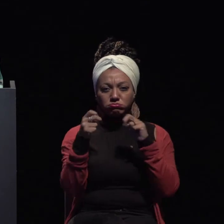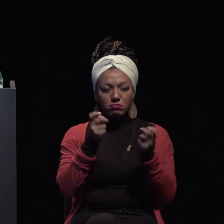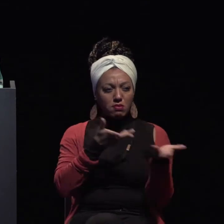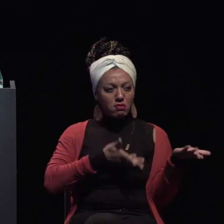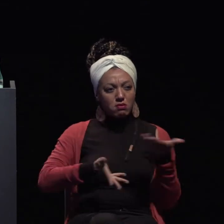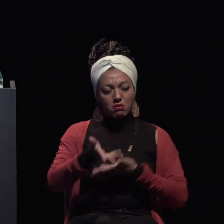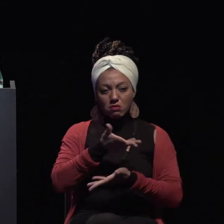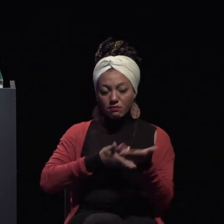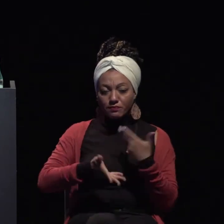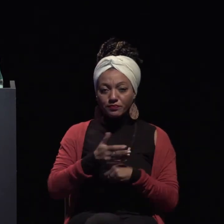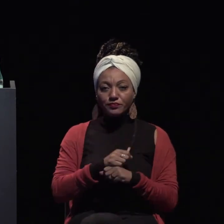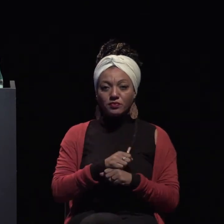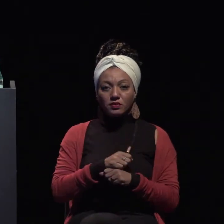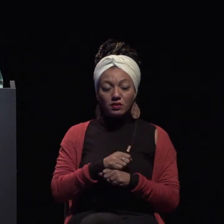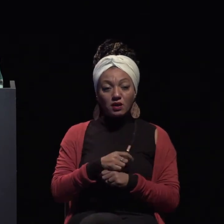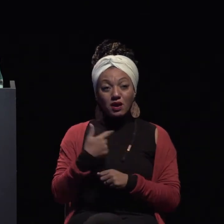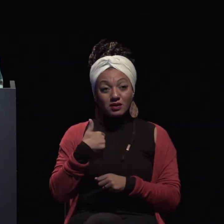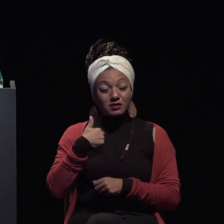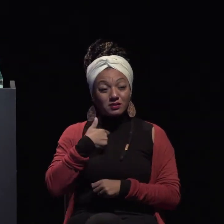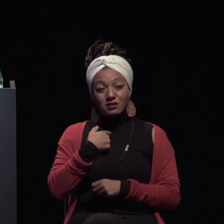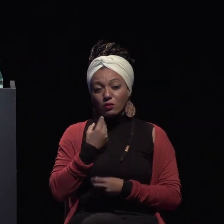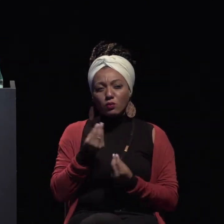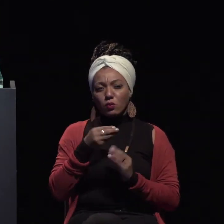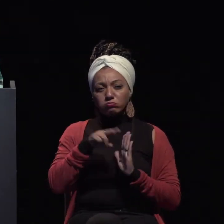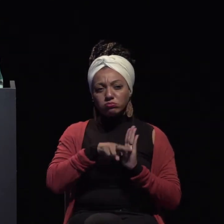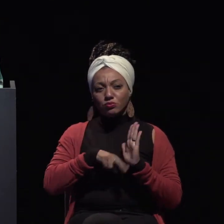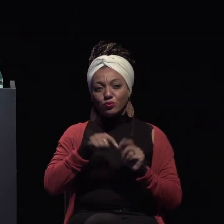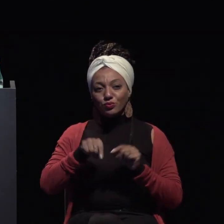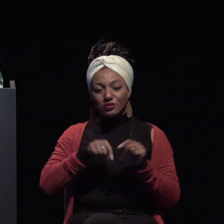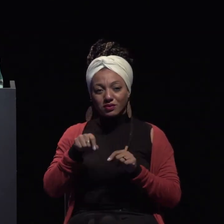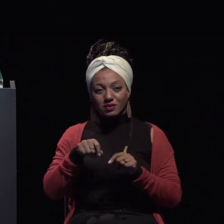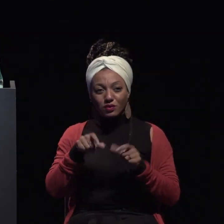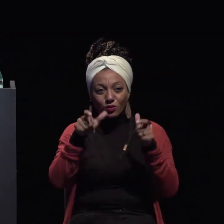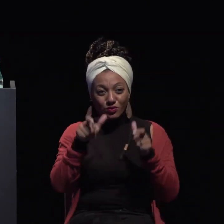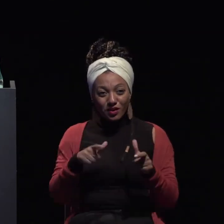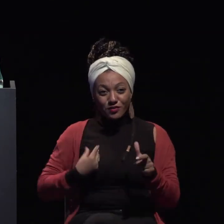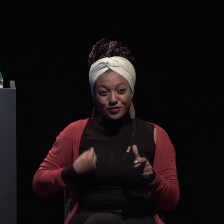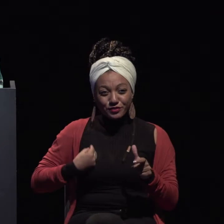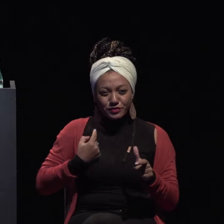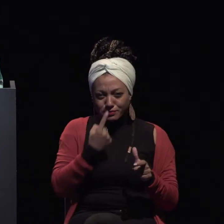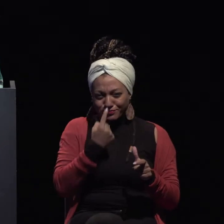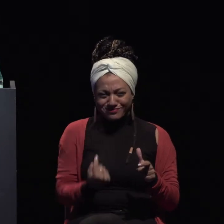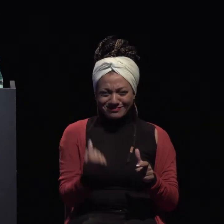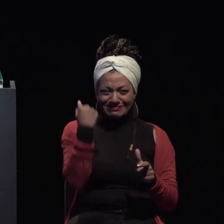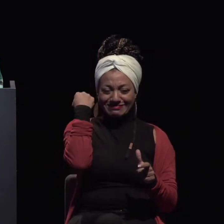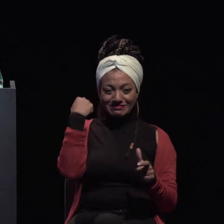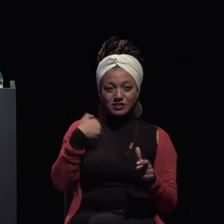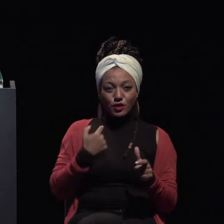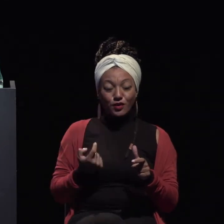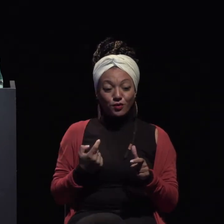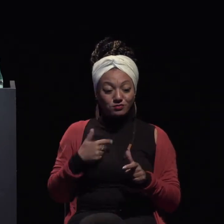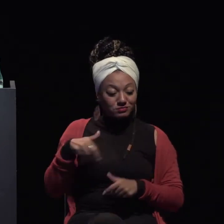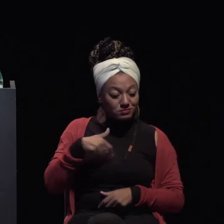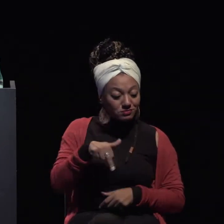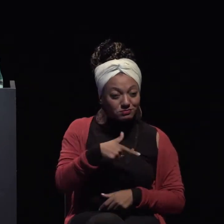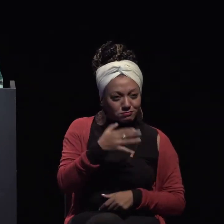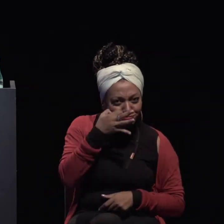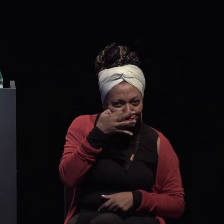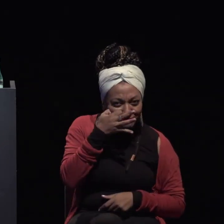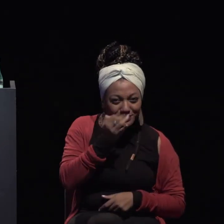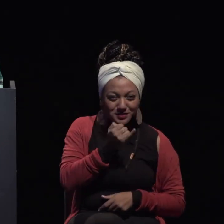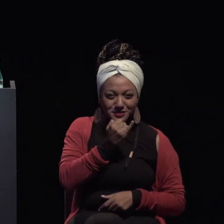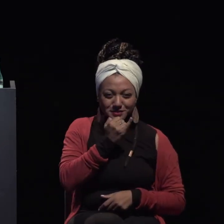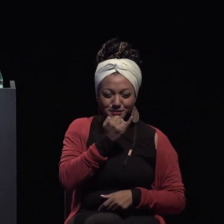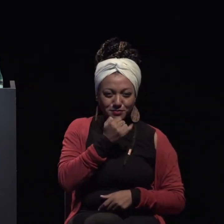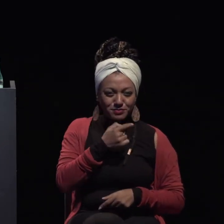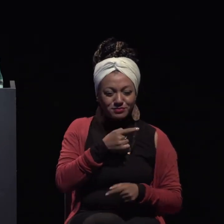gente reencontrava os lugares por onde a gente passava. Então, uma das coisas que a gente fez, uma das ações, era passar na casa